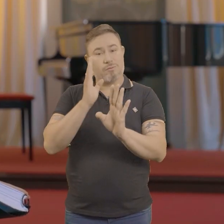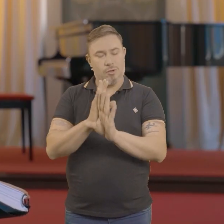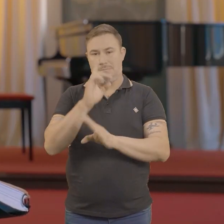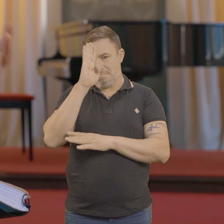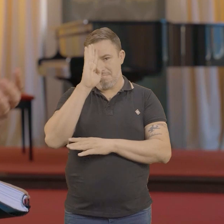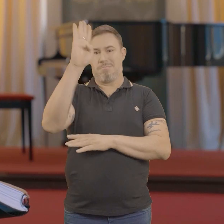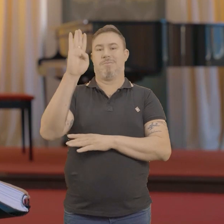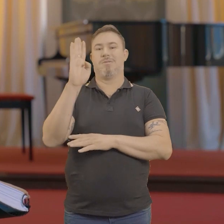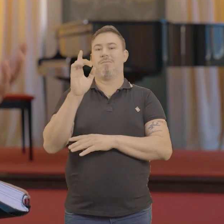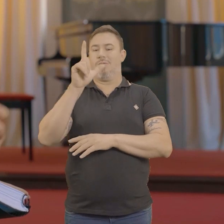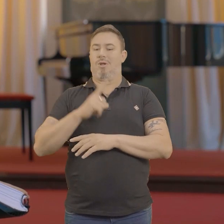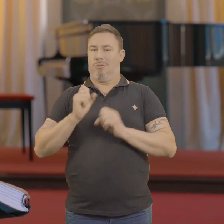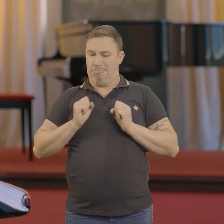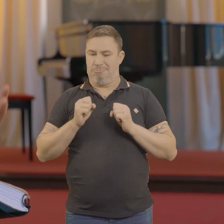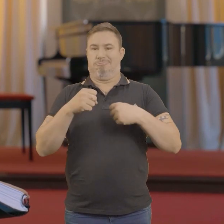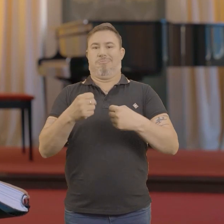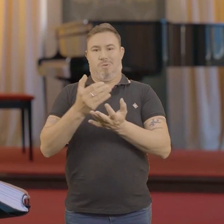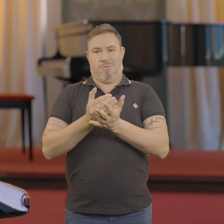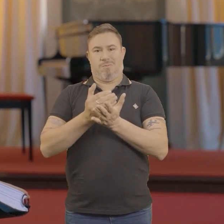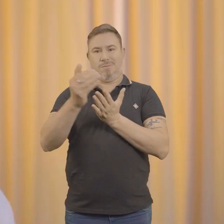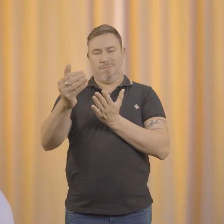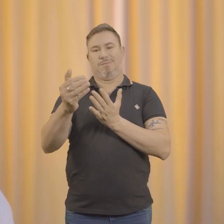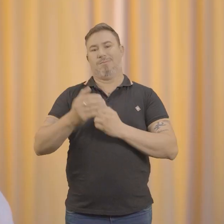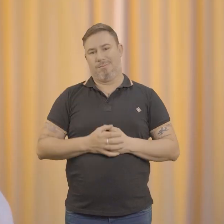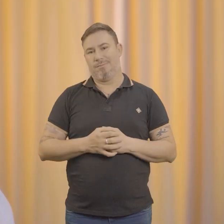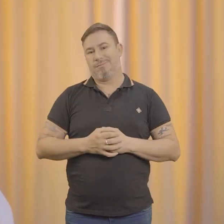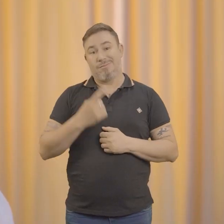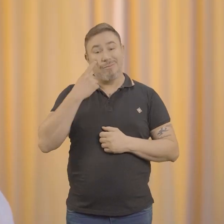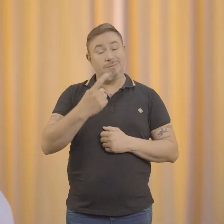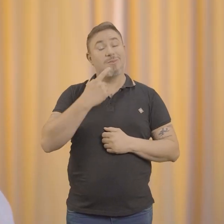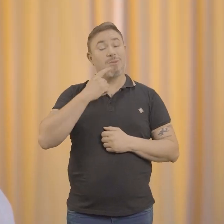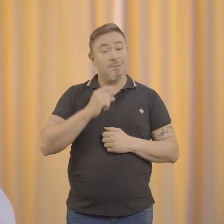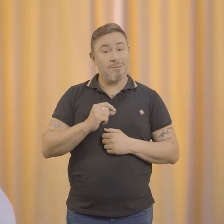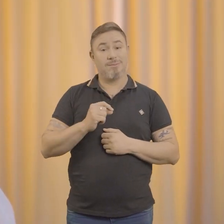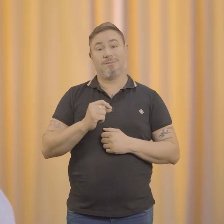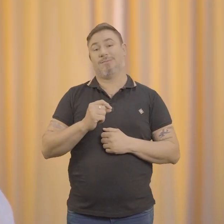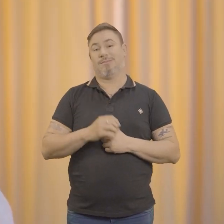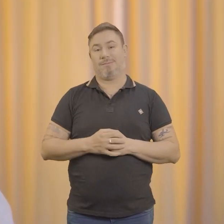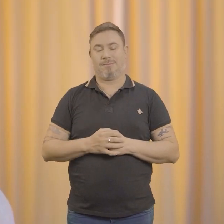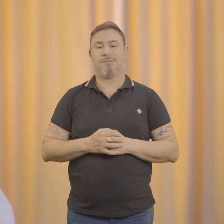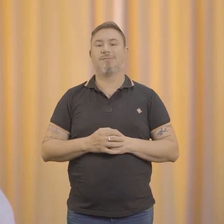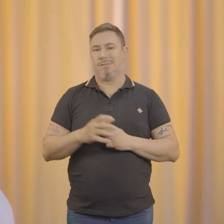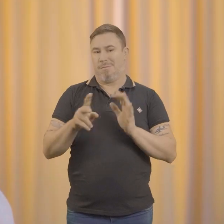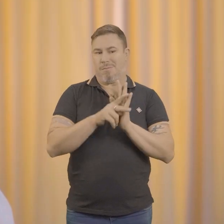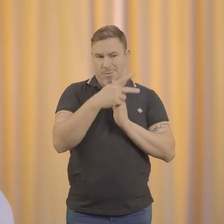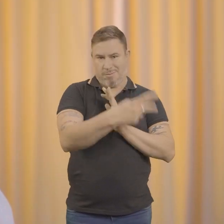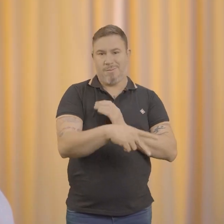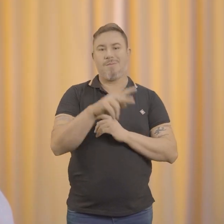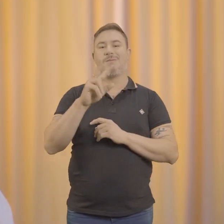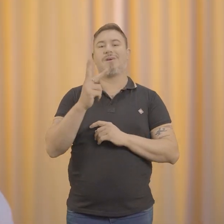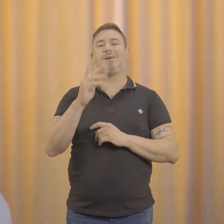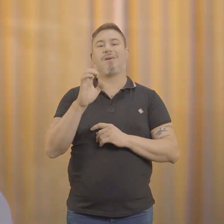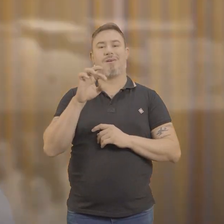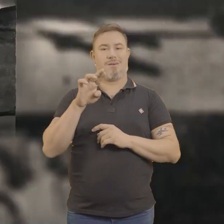dele, ele foi um timoneiro, né, nessa ação. E a gente vê também um papel da própria Henriqueta Galeno,